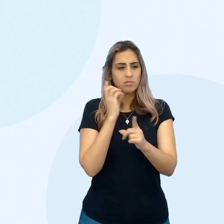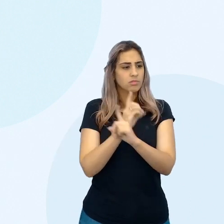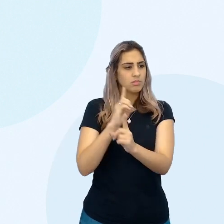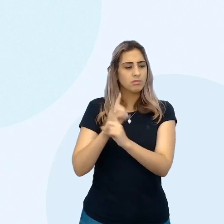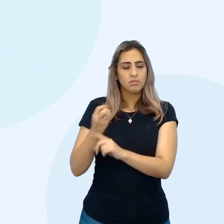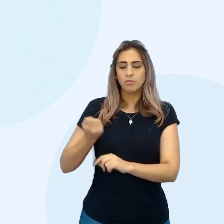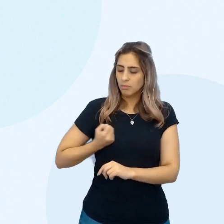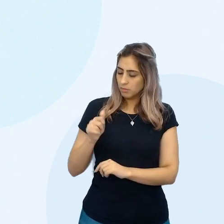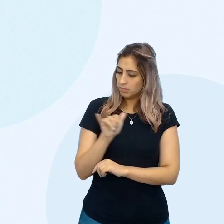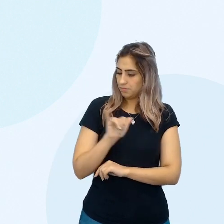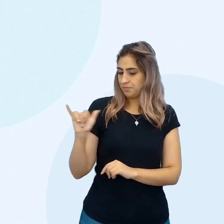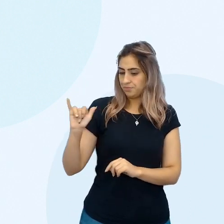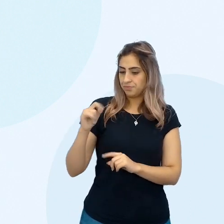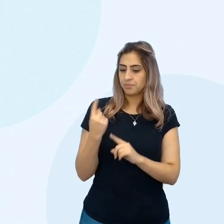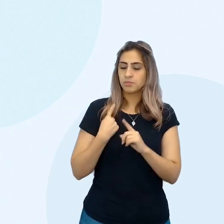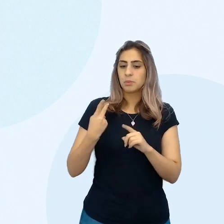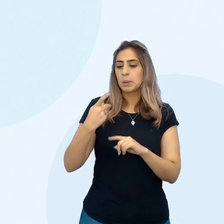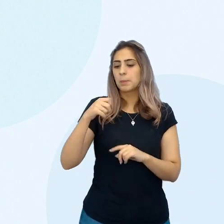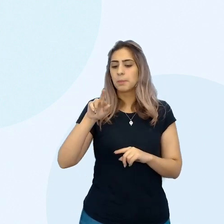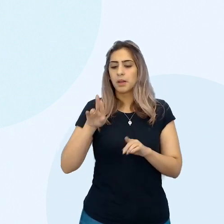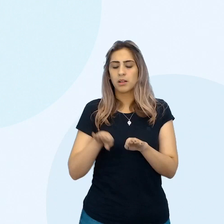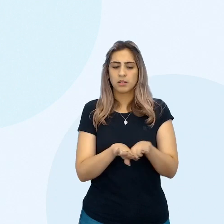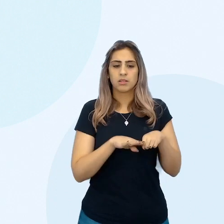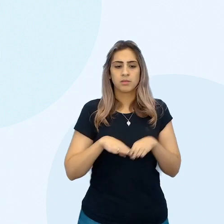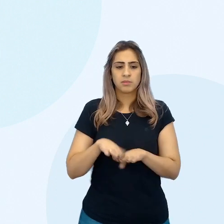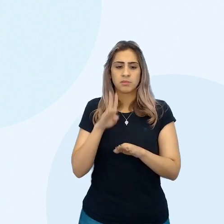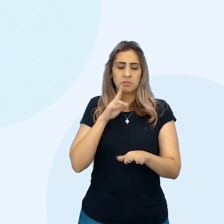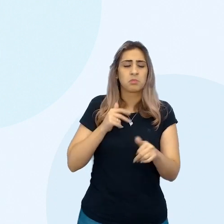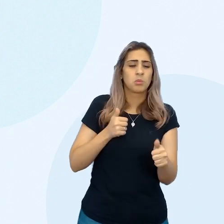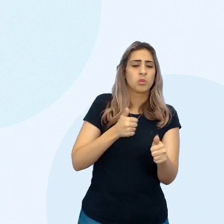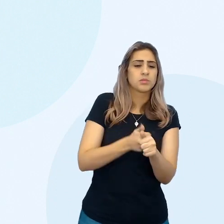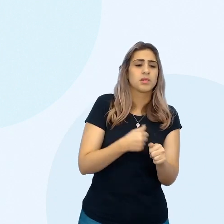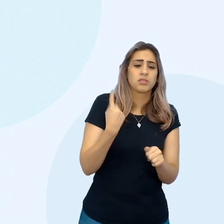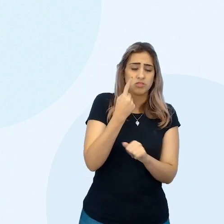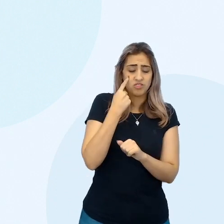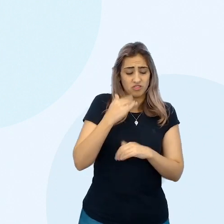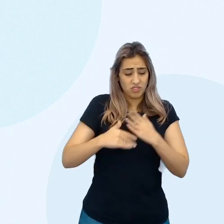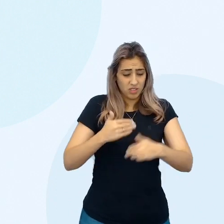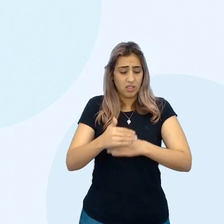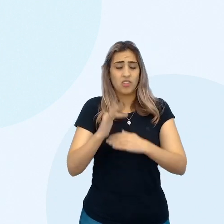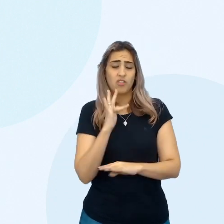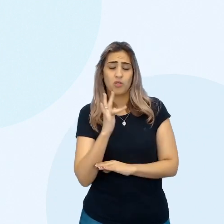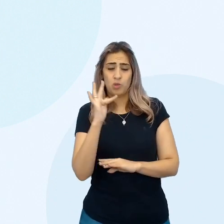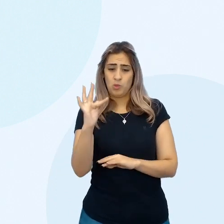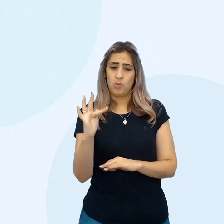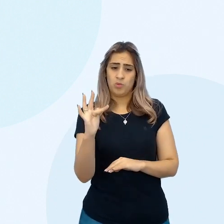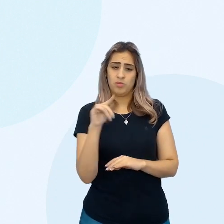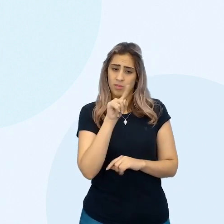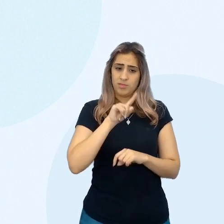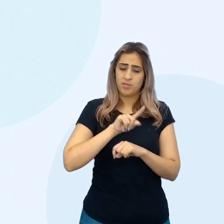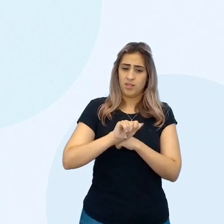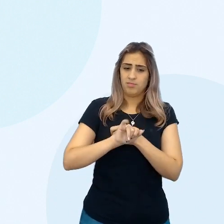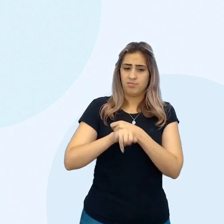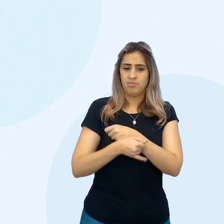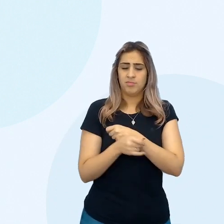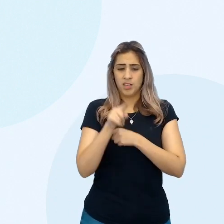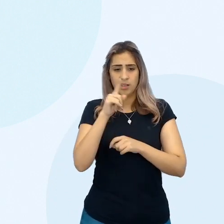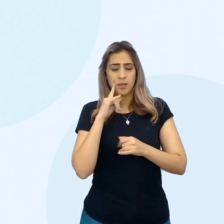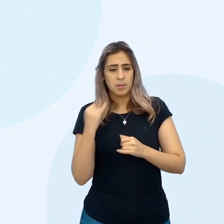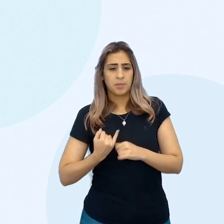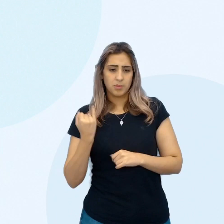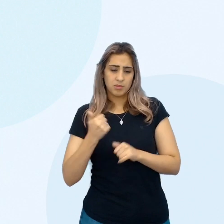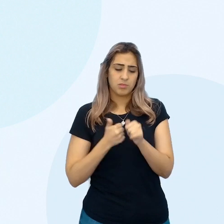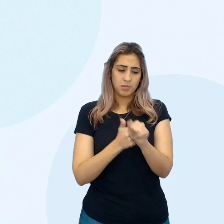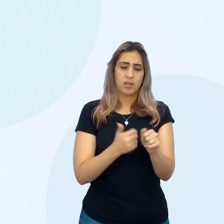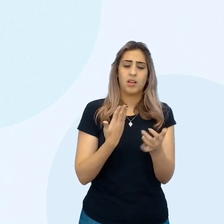valor do y, qual seria o seu par ordenado. Isso. Mais aproximado. A gente está prevendo o futuro. Esse é o objetivo. É isso aí. Tá bom? É importante para acompanhar a aula